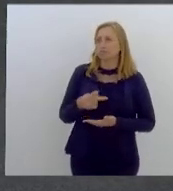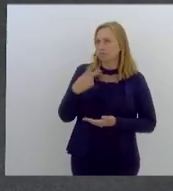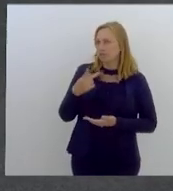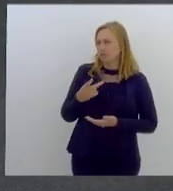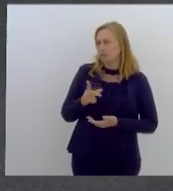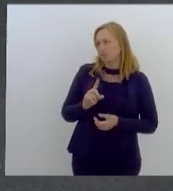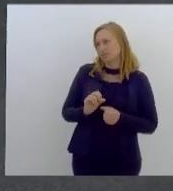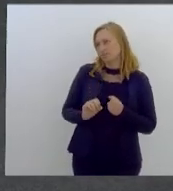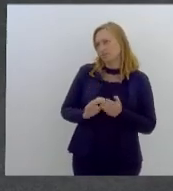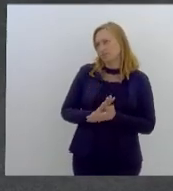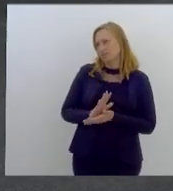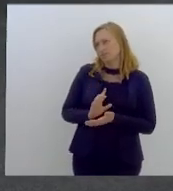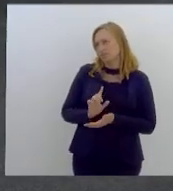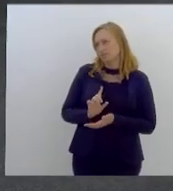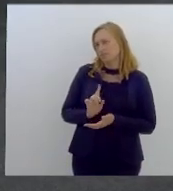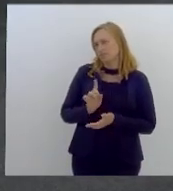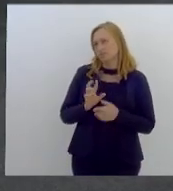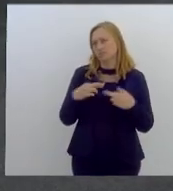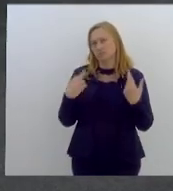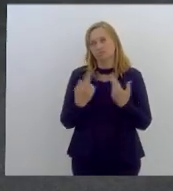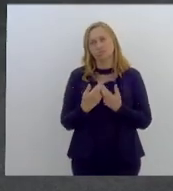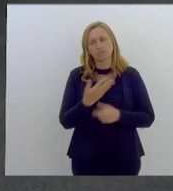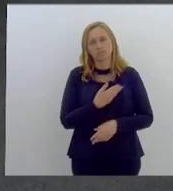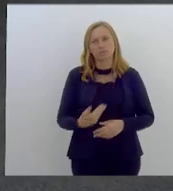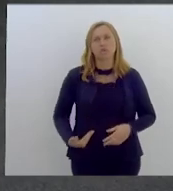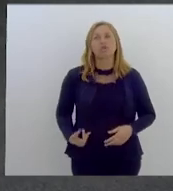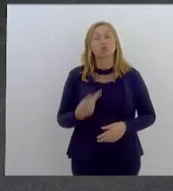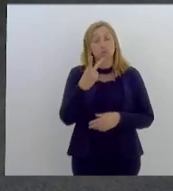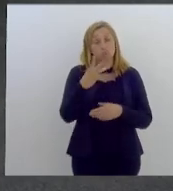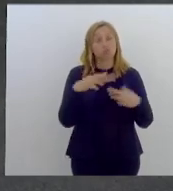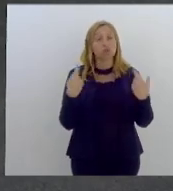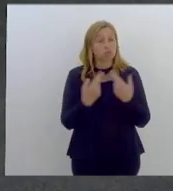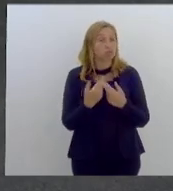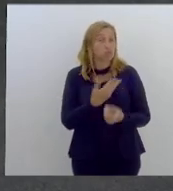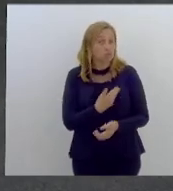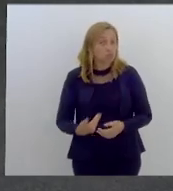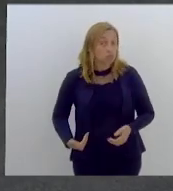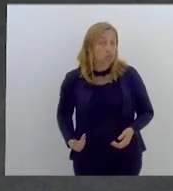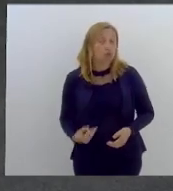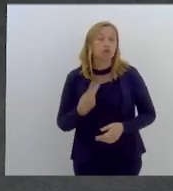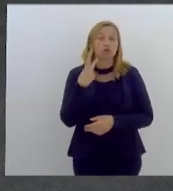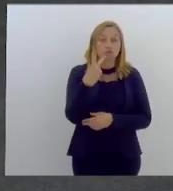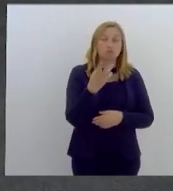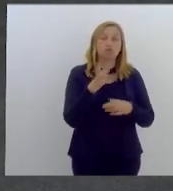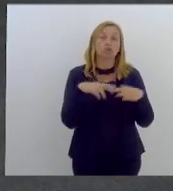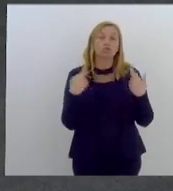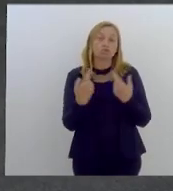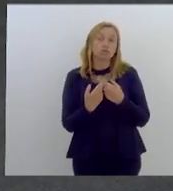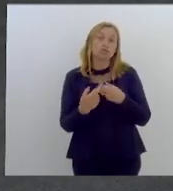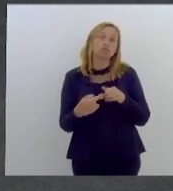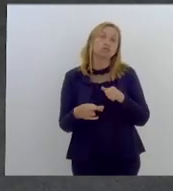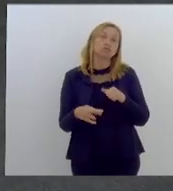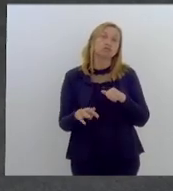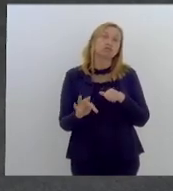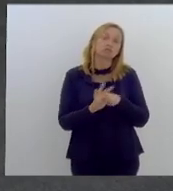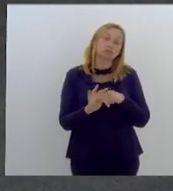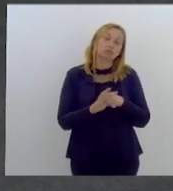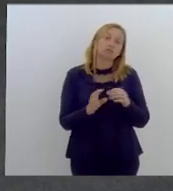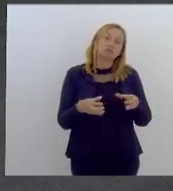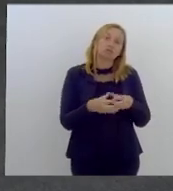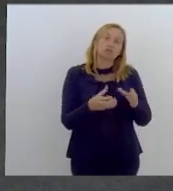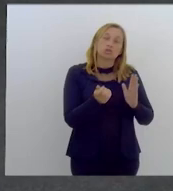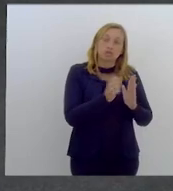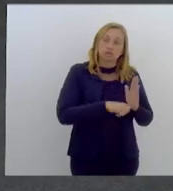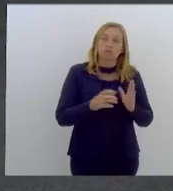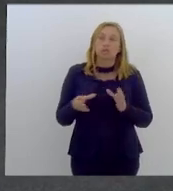não fizemos audiências públicas. Fizemos duas audiências públicas e duas reuniões das comissões de tributação